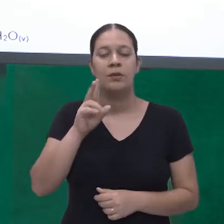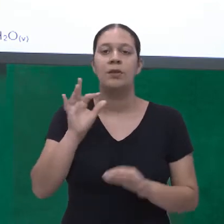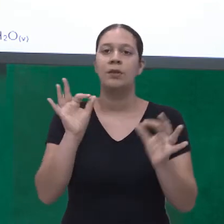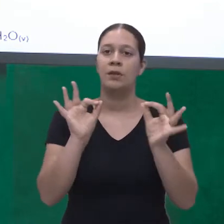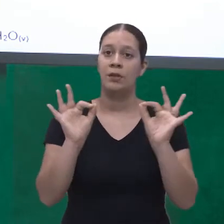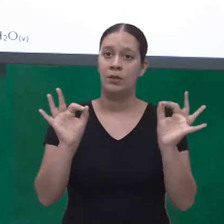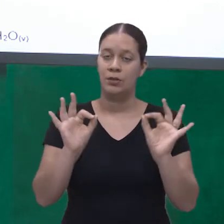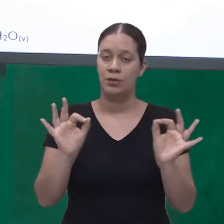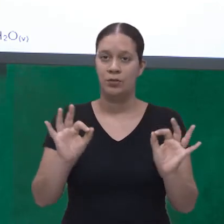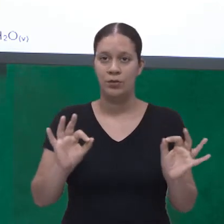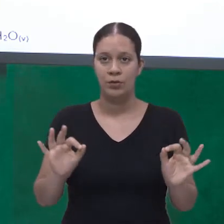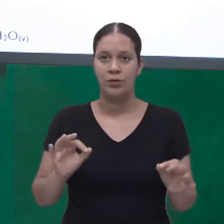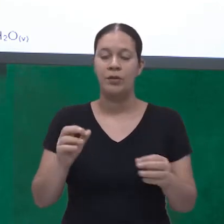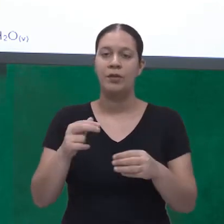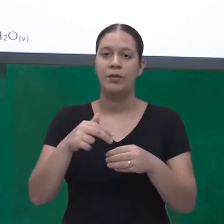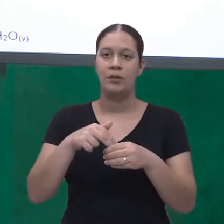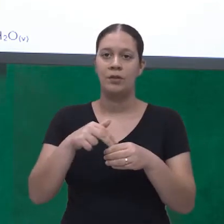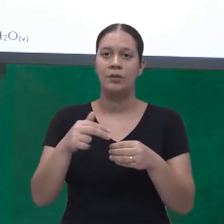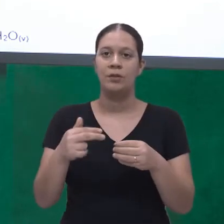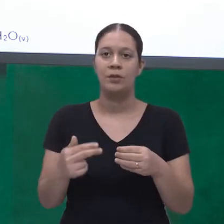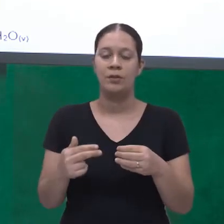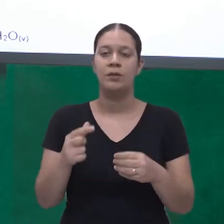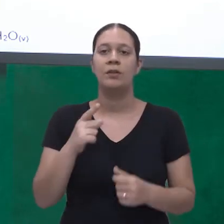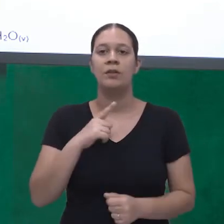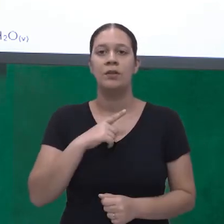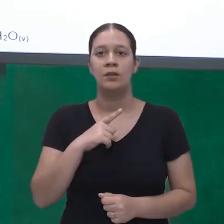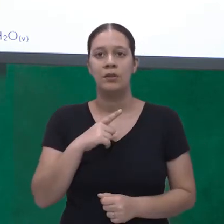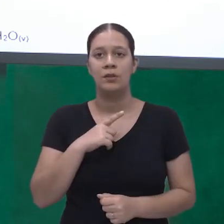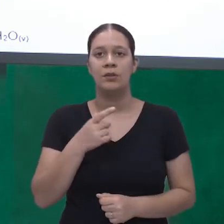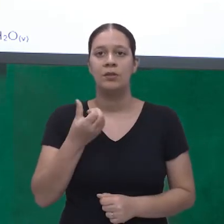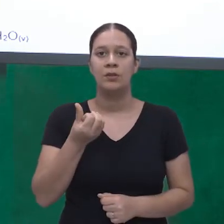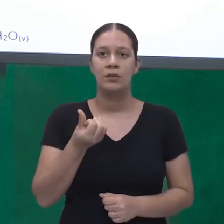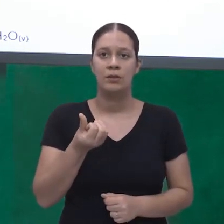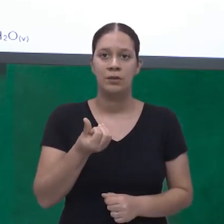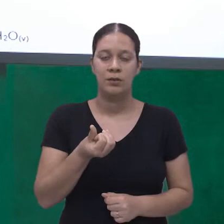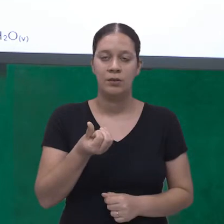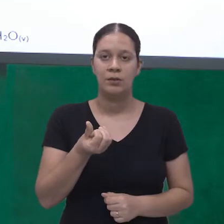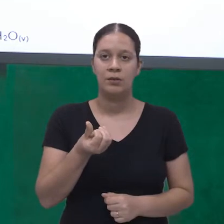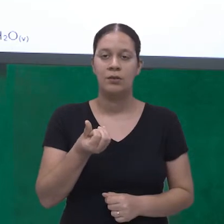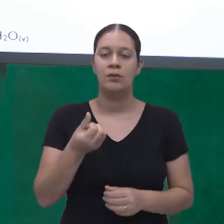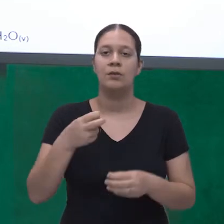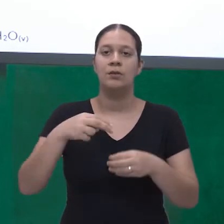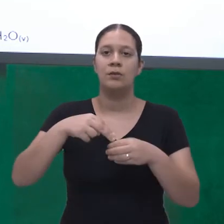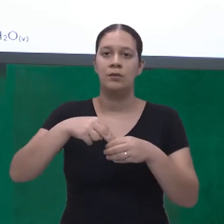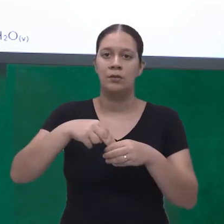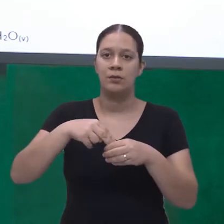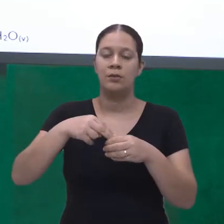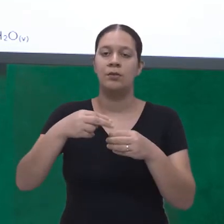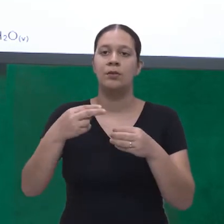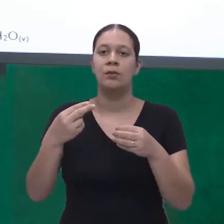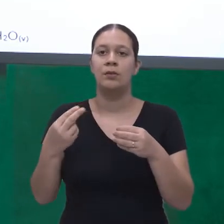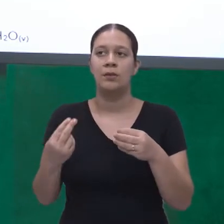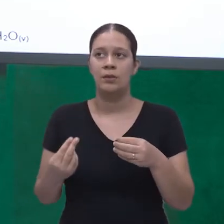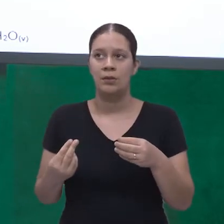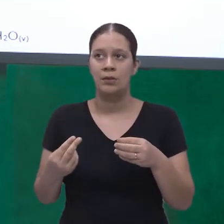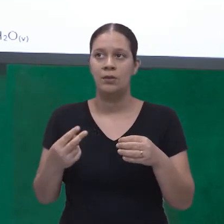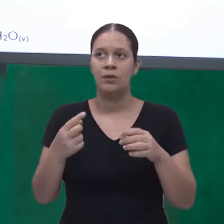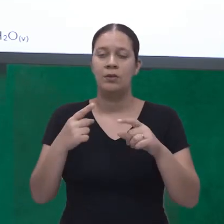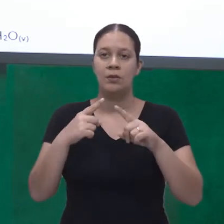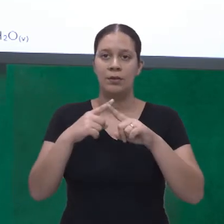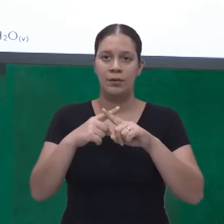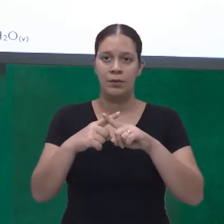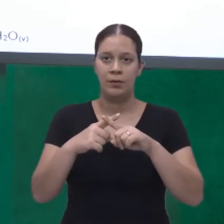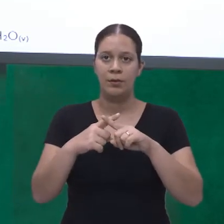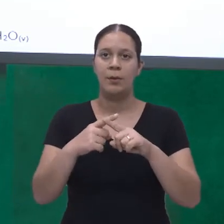hidrogênio, não é do N, do nitrogênio. Aqui tem 6 hidrogênios, e aqui também, ó, quando esse 2 multiplica